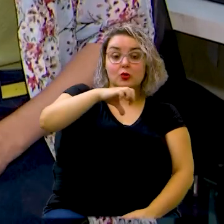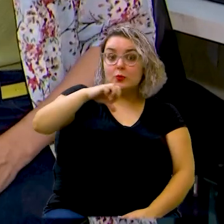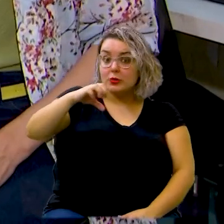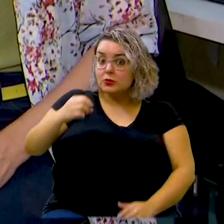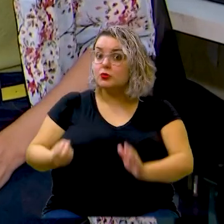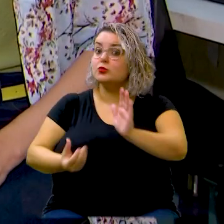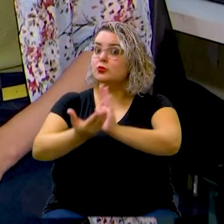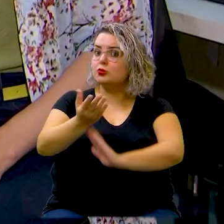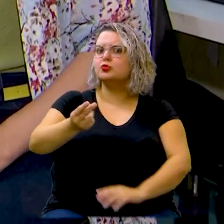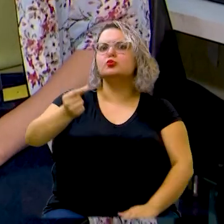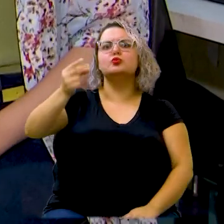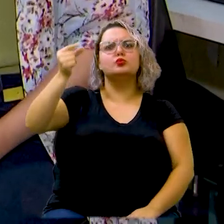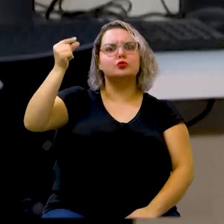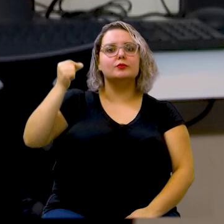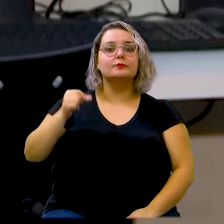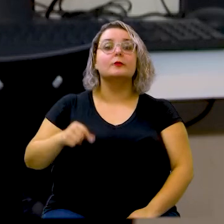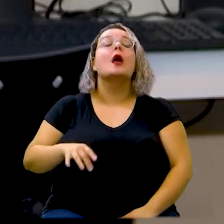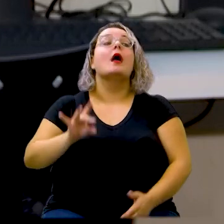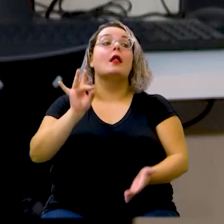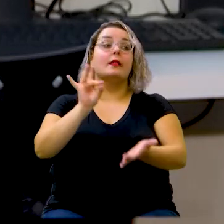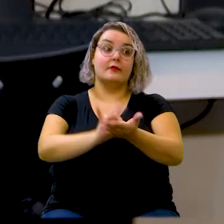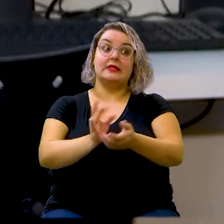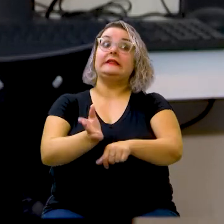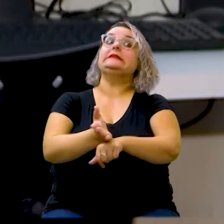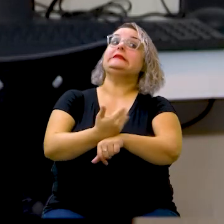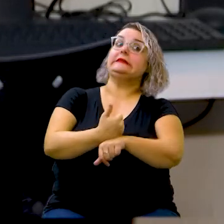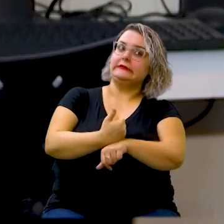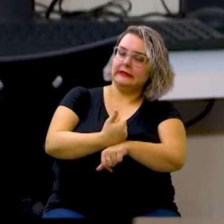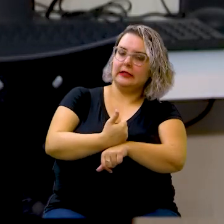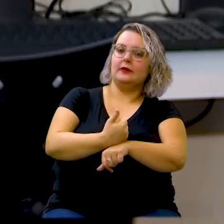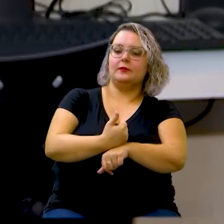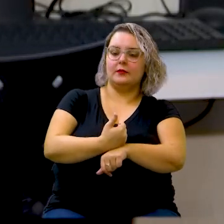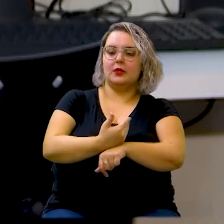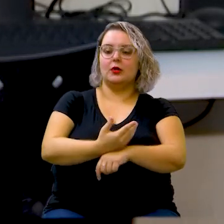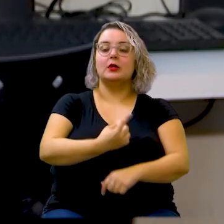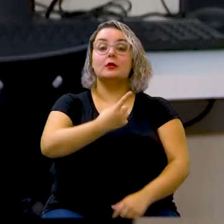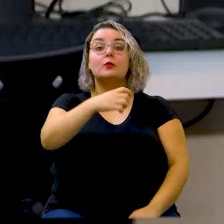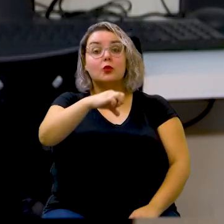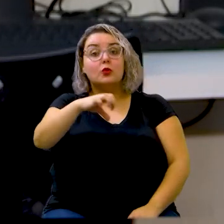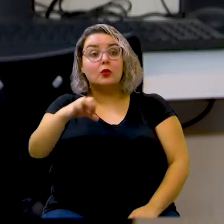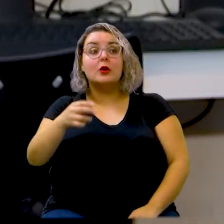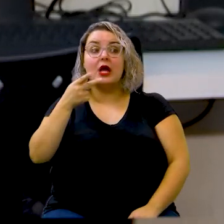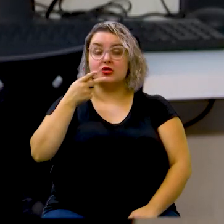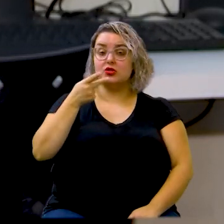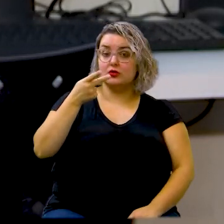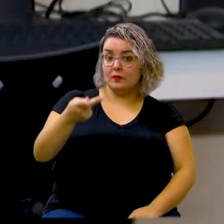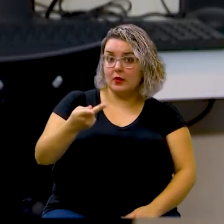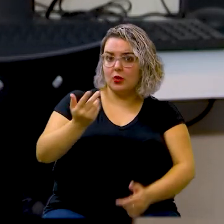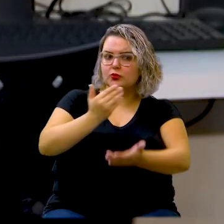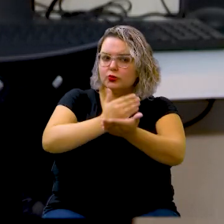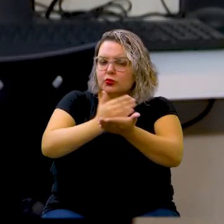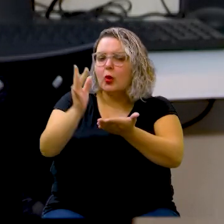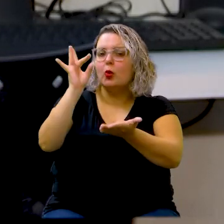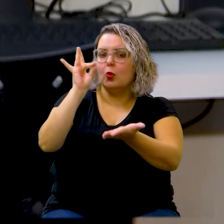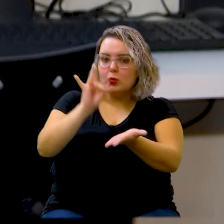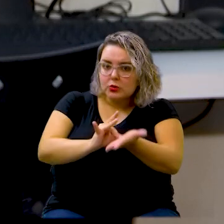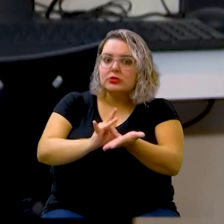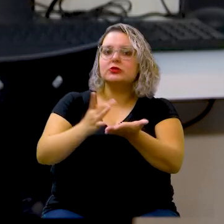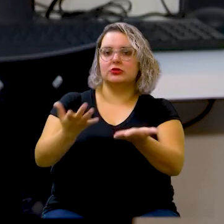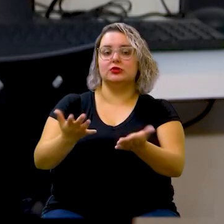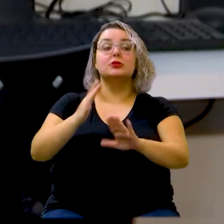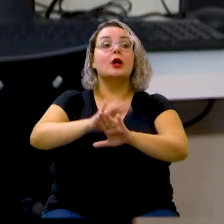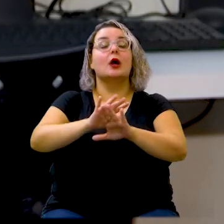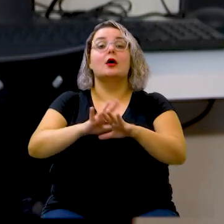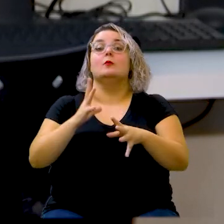muito tempo já, né? Na verdade antes, né? 99 a gente conta o início oficial da Ação